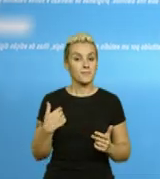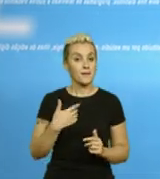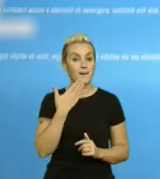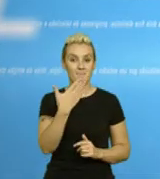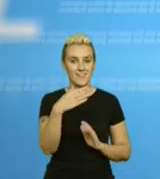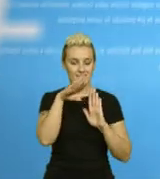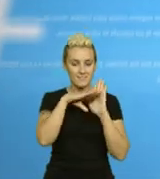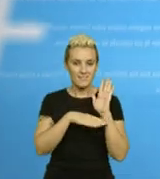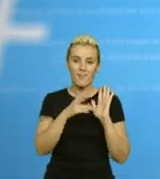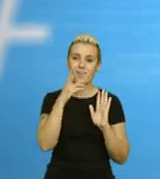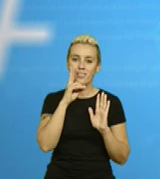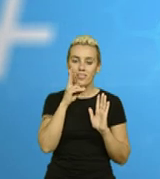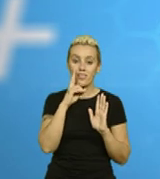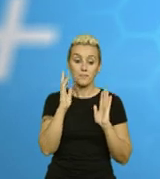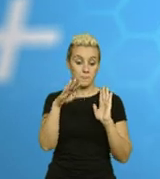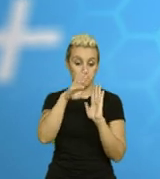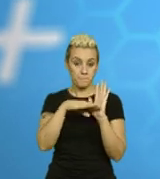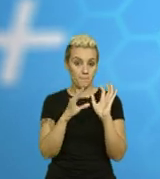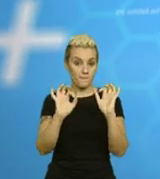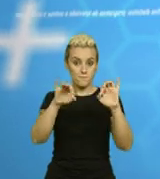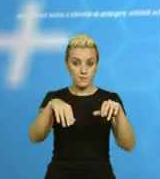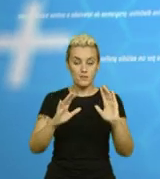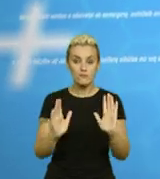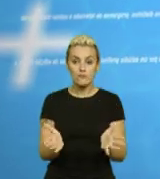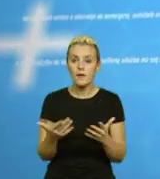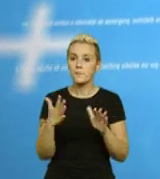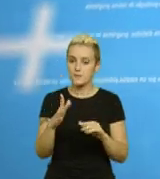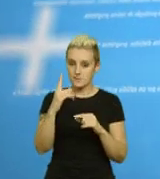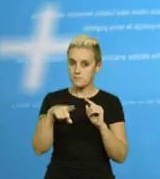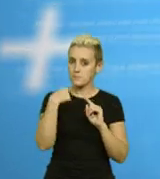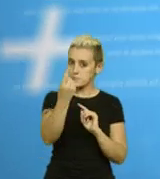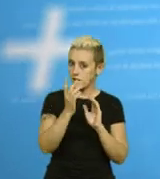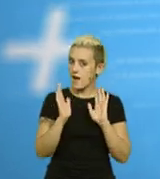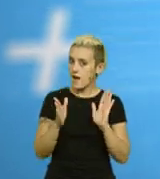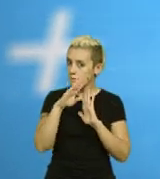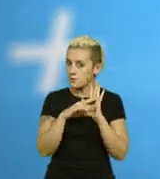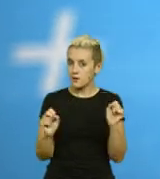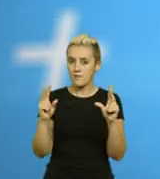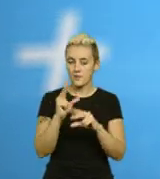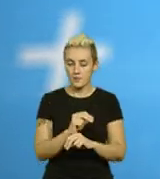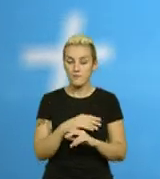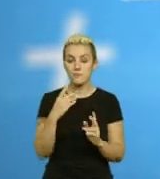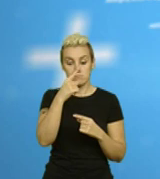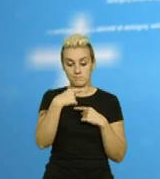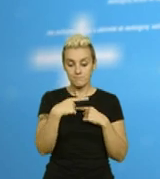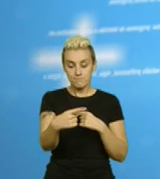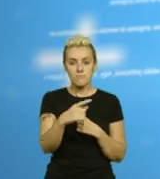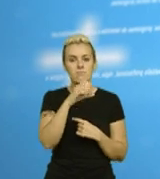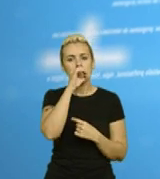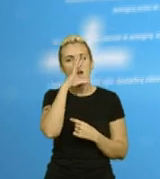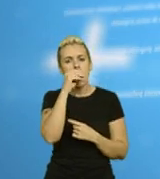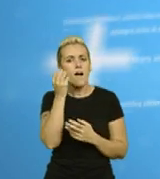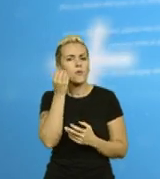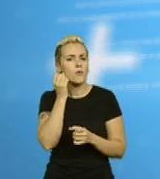agradecemos a vossa companhia chegamos ao fim desta edição nós marcamos encontro já no próximo programa até lá